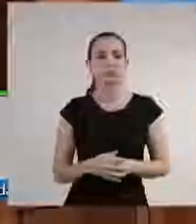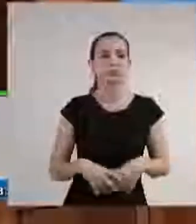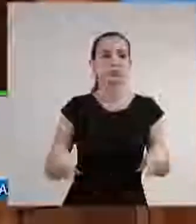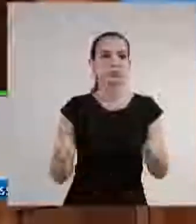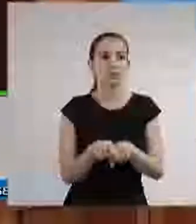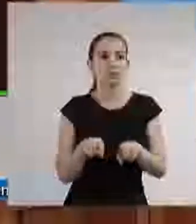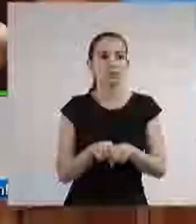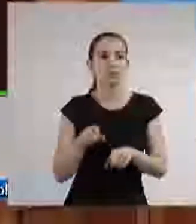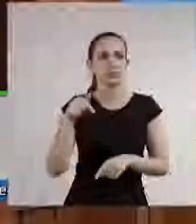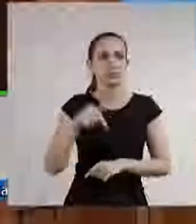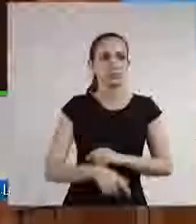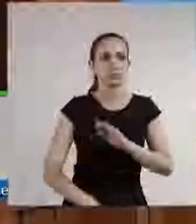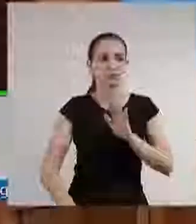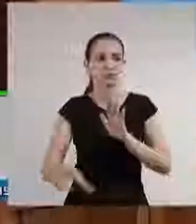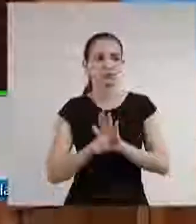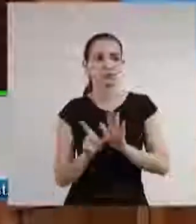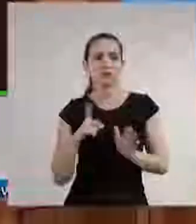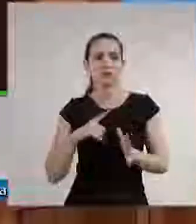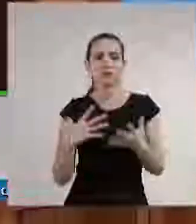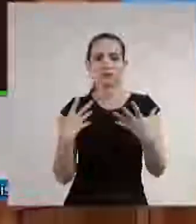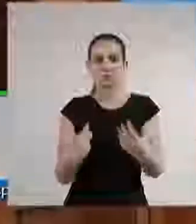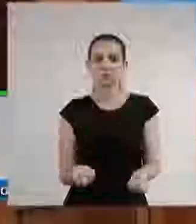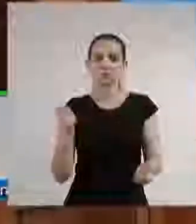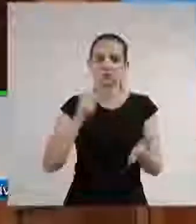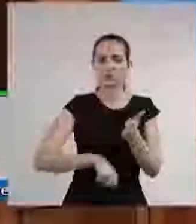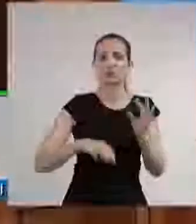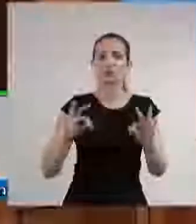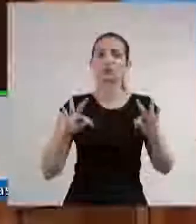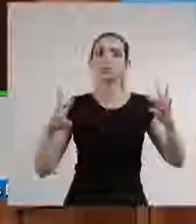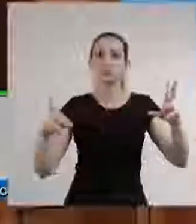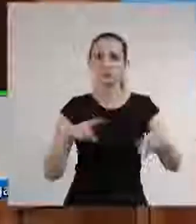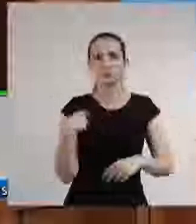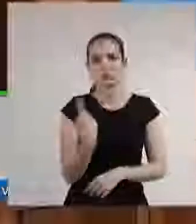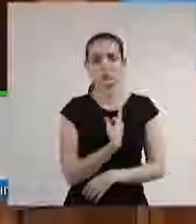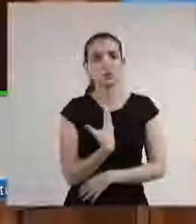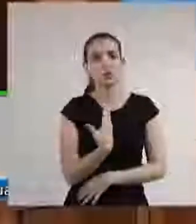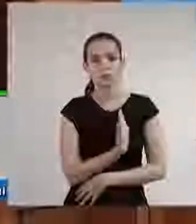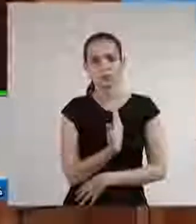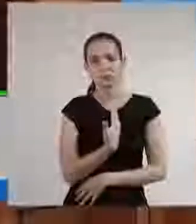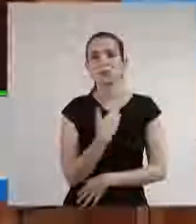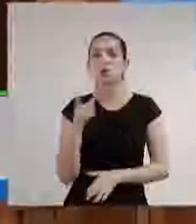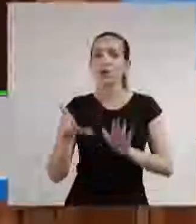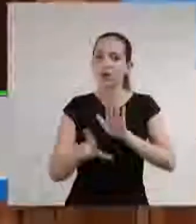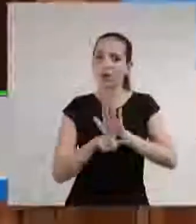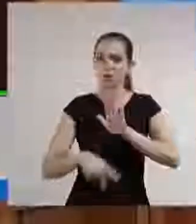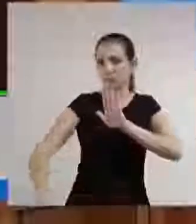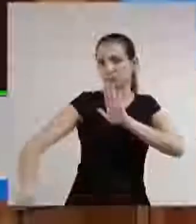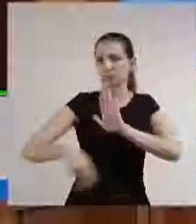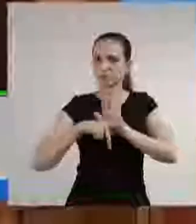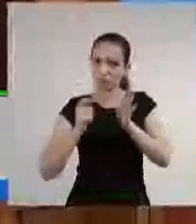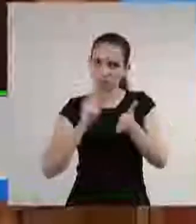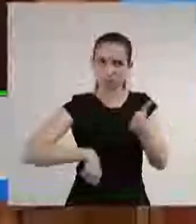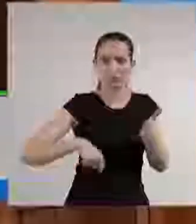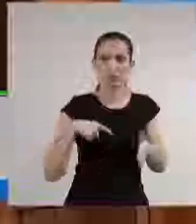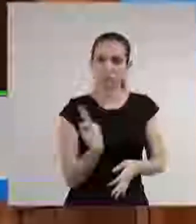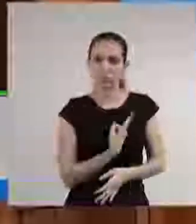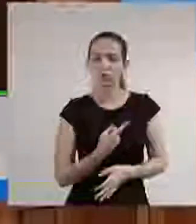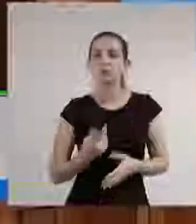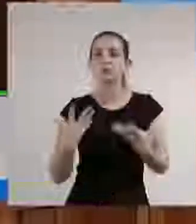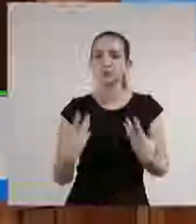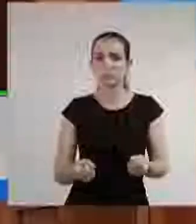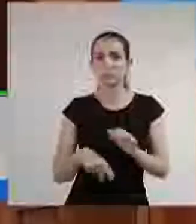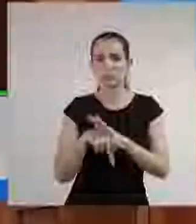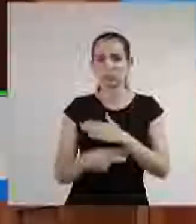esta lei que teve a aquiescência de todos os nossos colegas, uma lei de nossa autoria, ela, na verdade, e sancionada